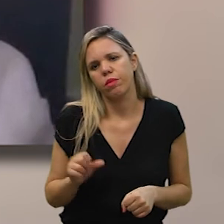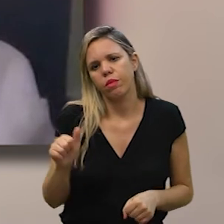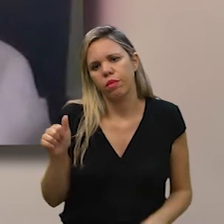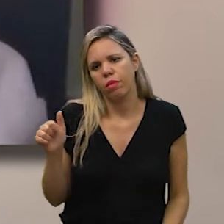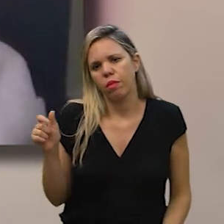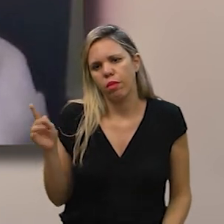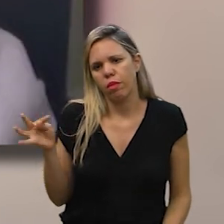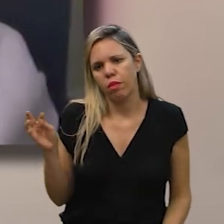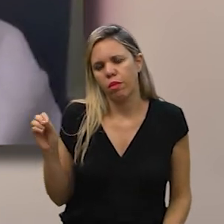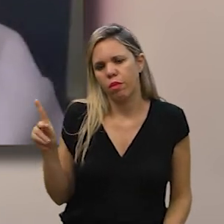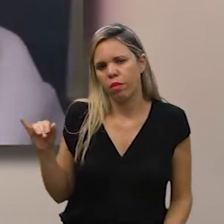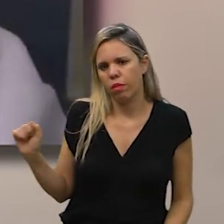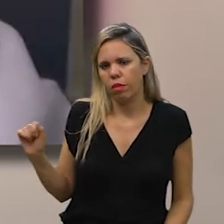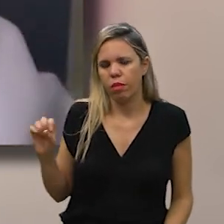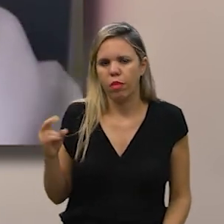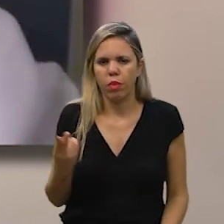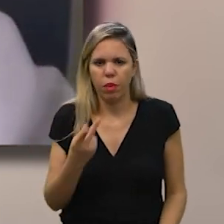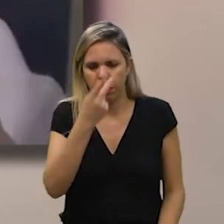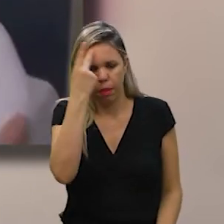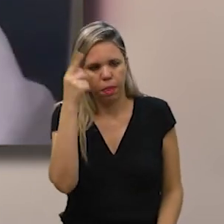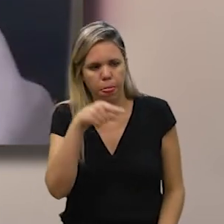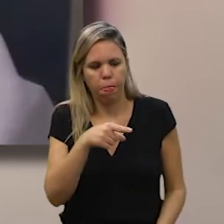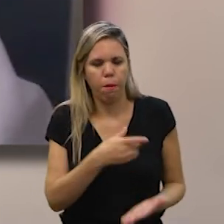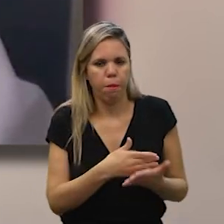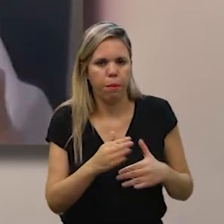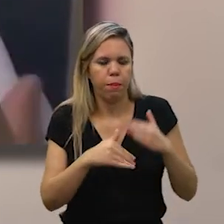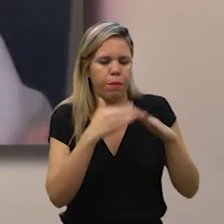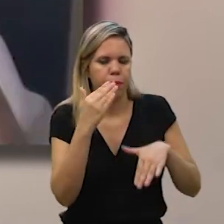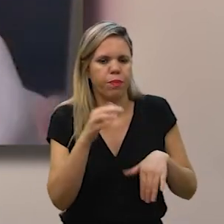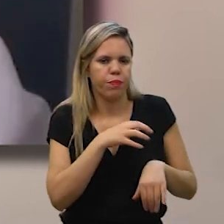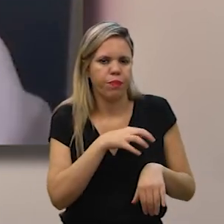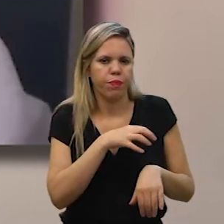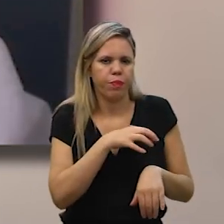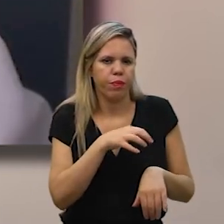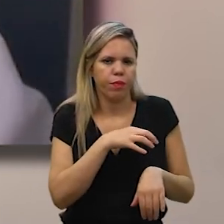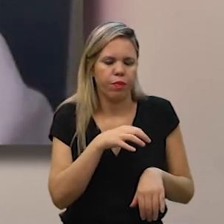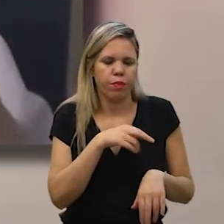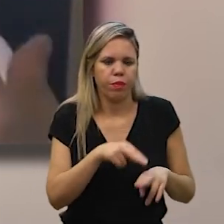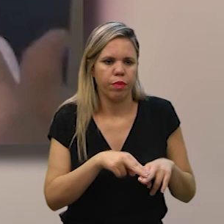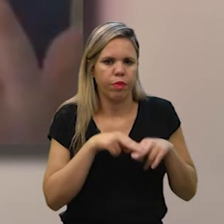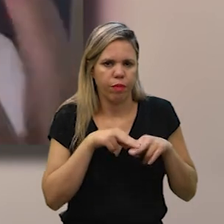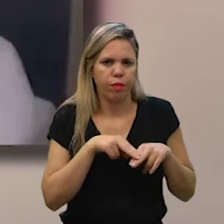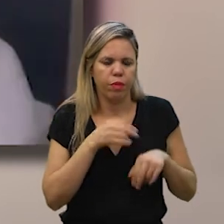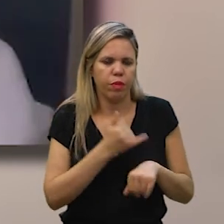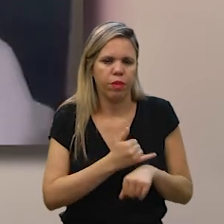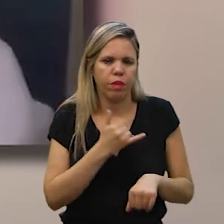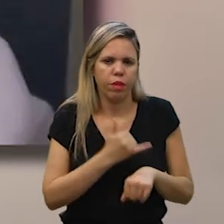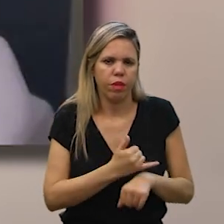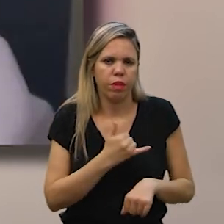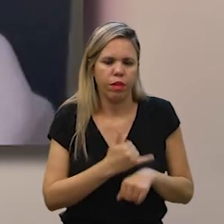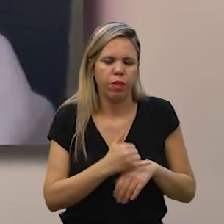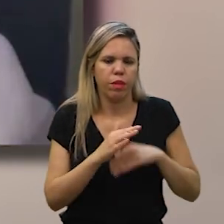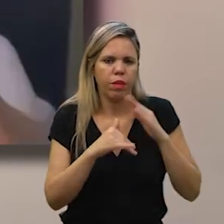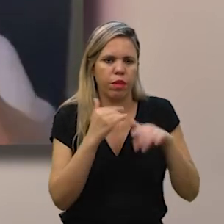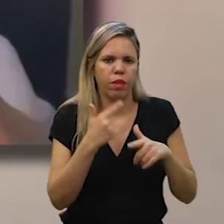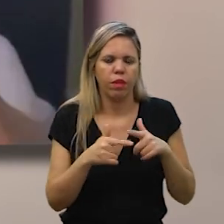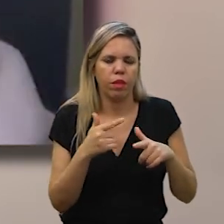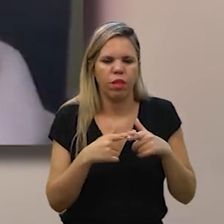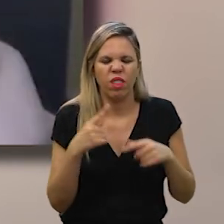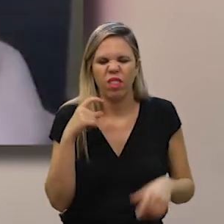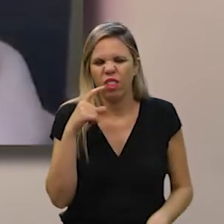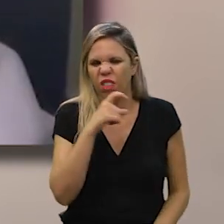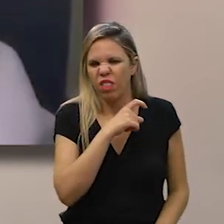dermatite atópica. Se a pessoa começou a desenvolver alergia por metal, começou a desenvolver alergia